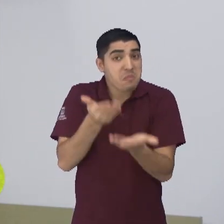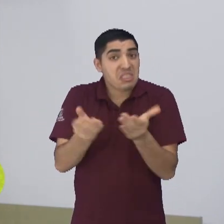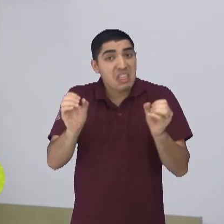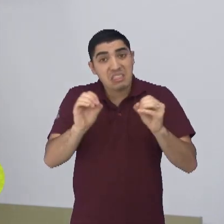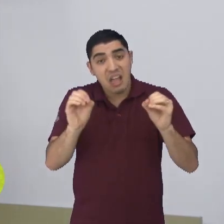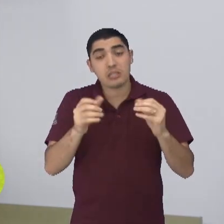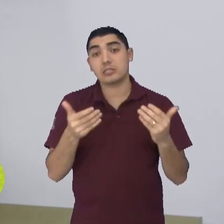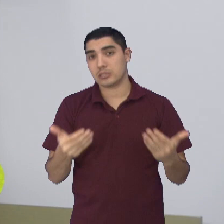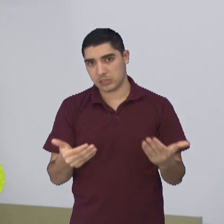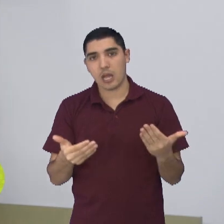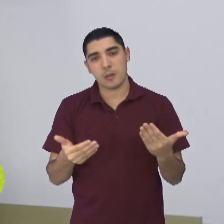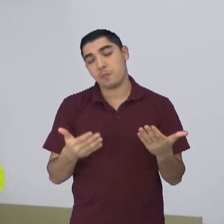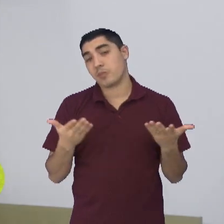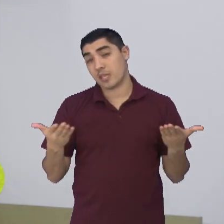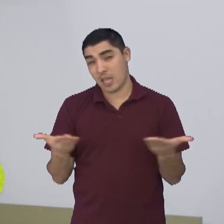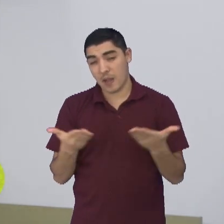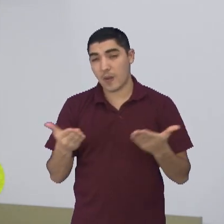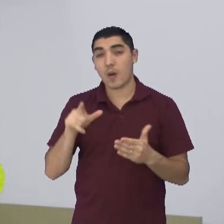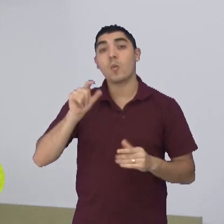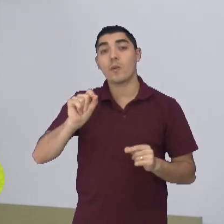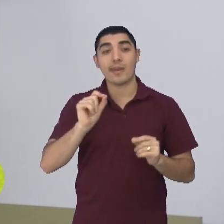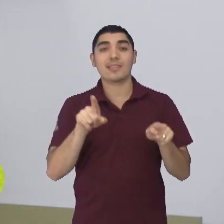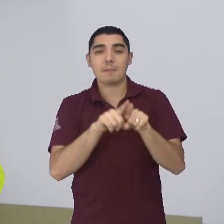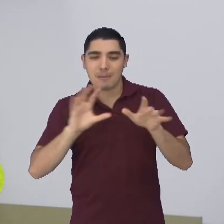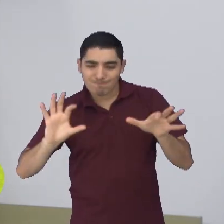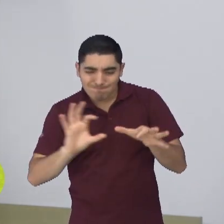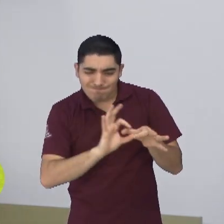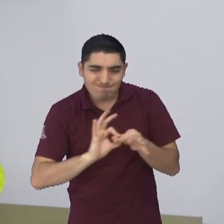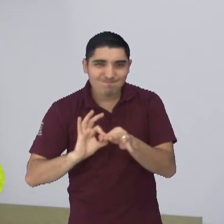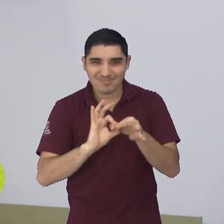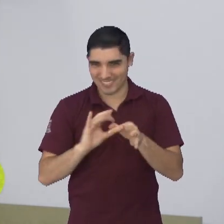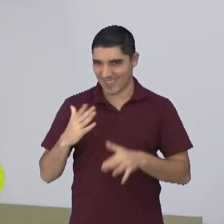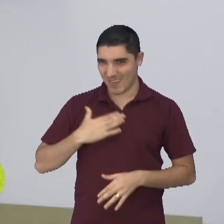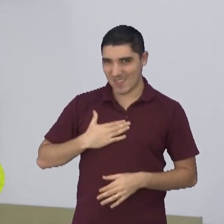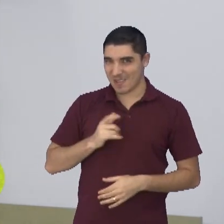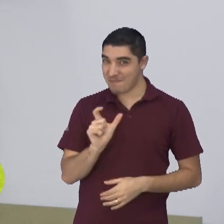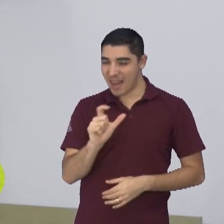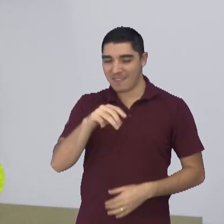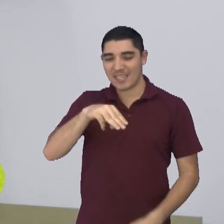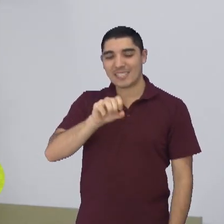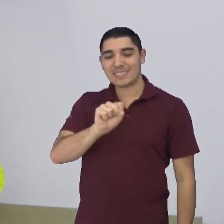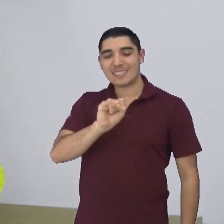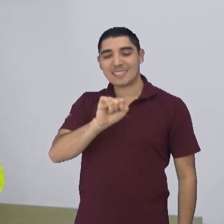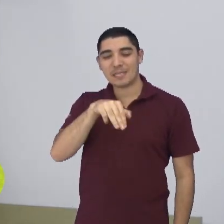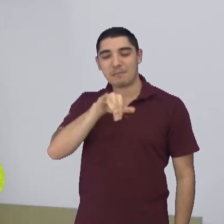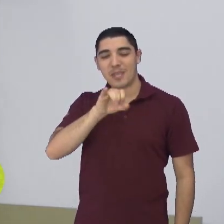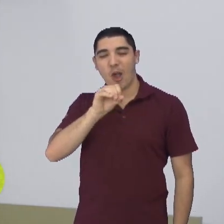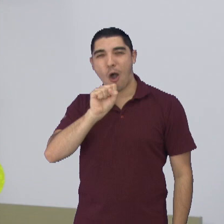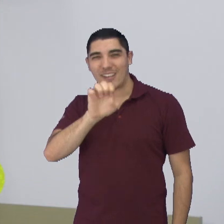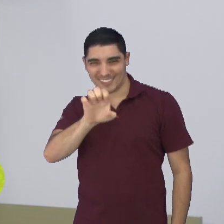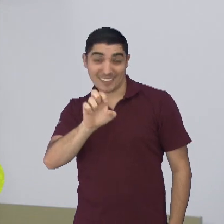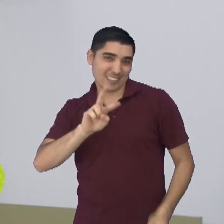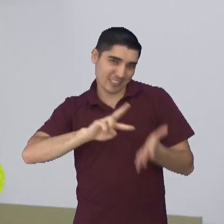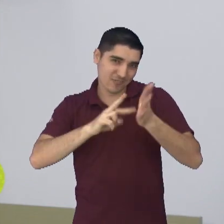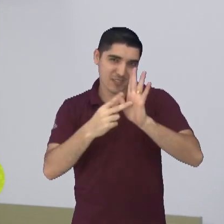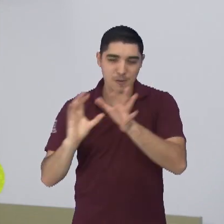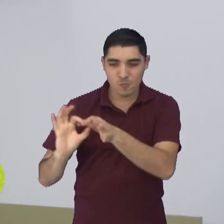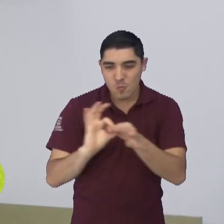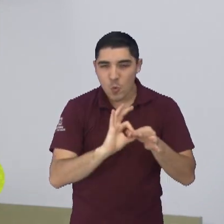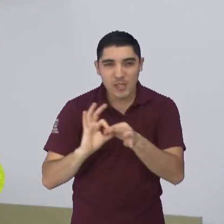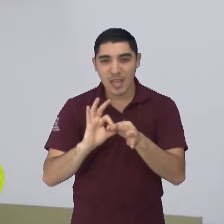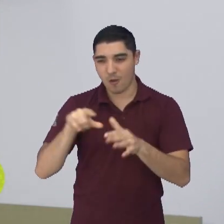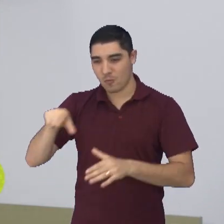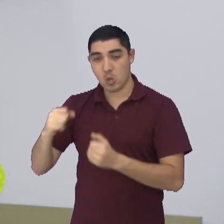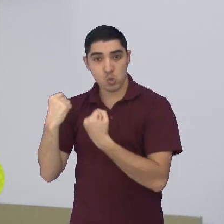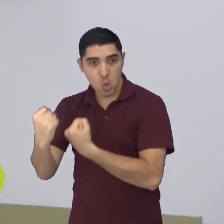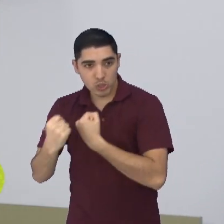a simbiose entre torcida e time, gostou dessa, né? Torcida e time, está levando muito bem o São José nessa Copa Paulista, é o